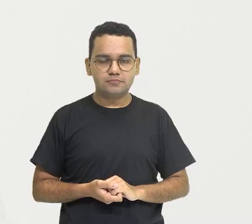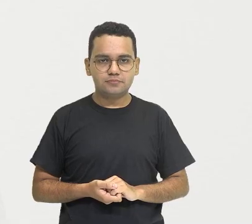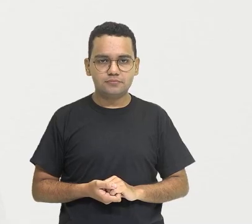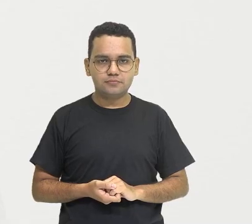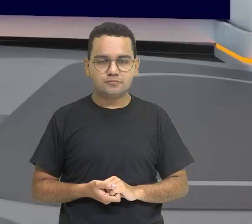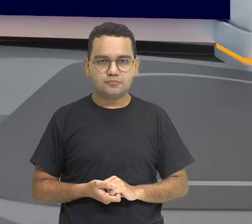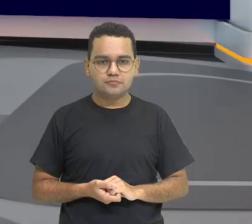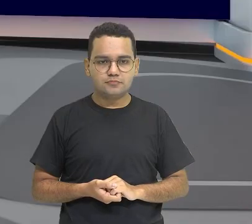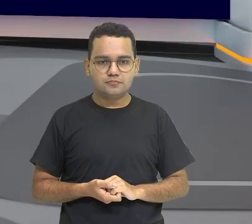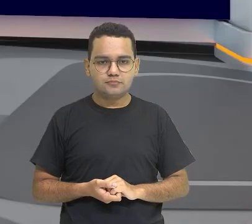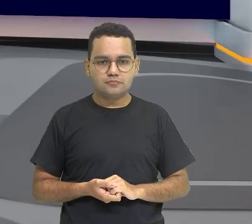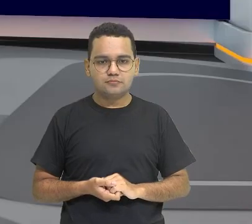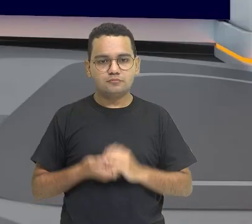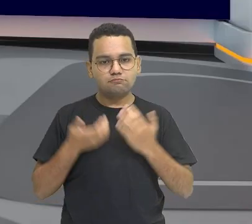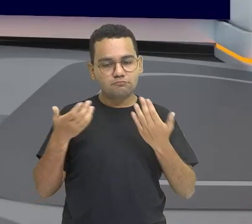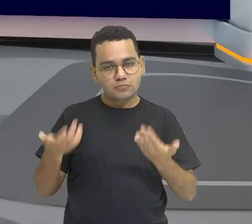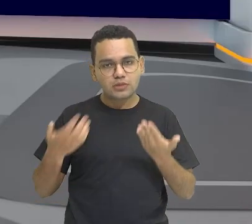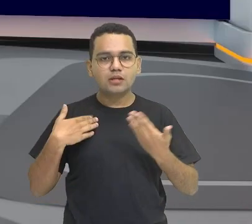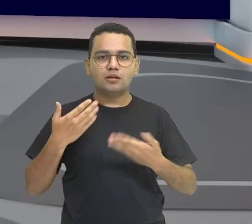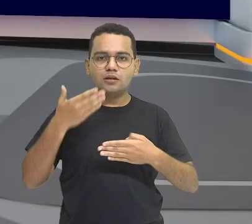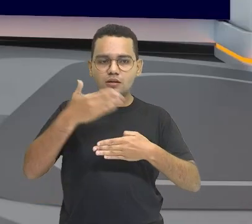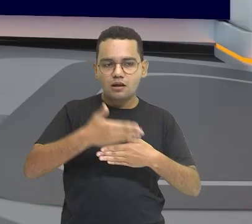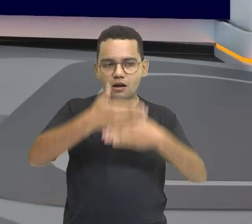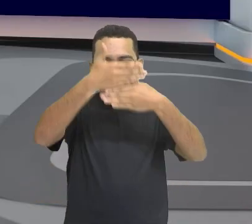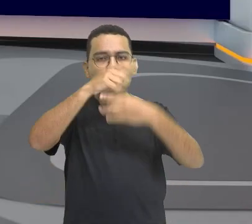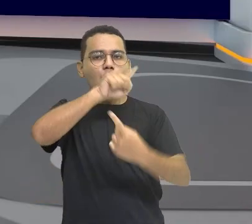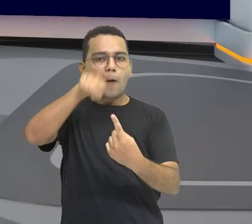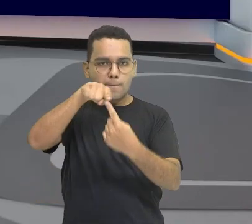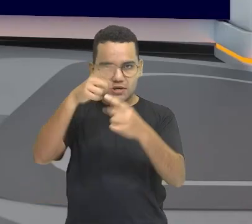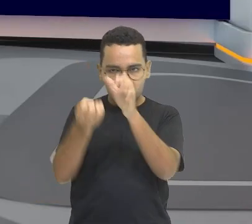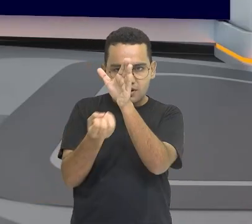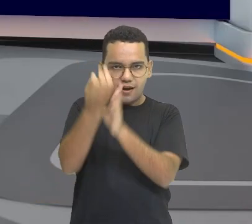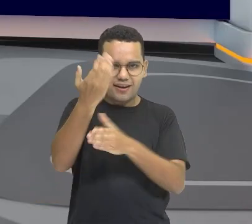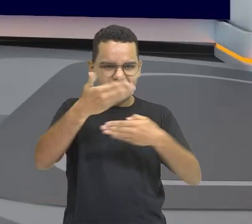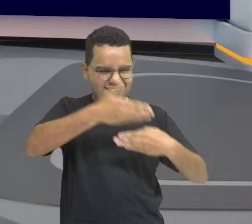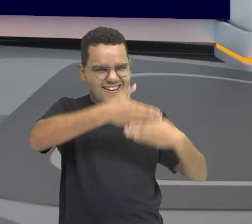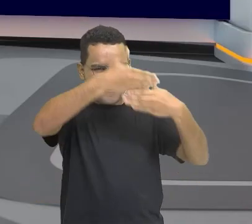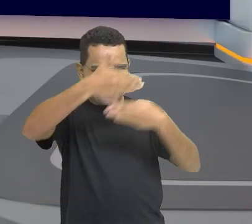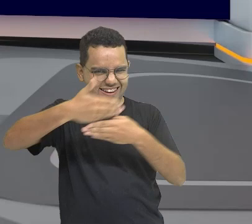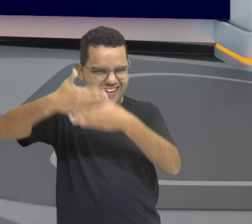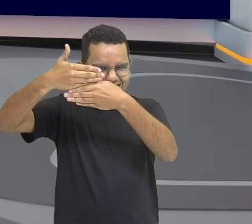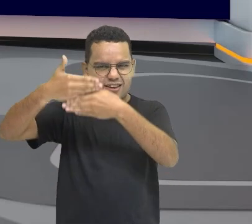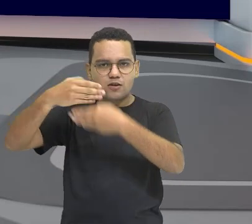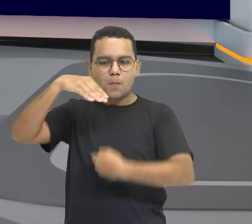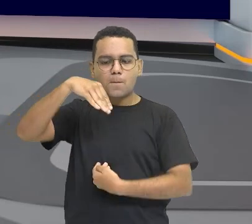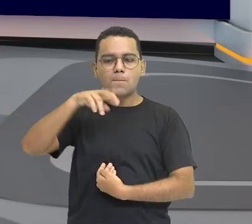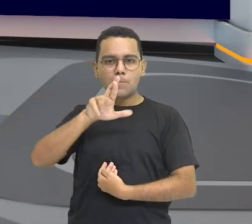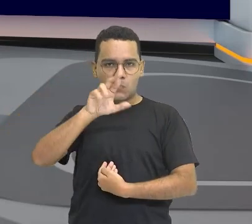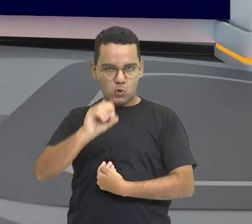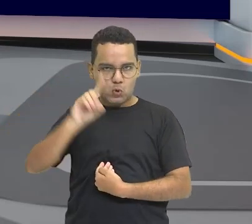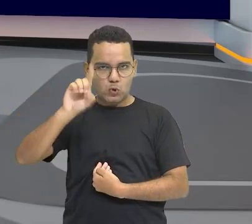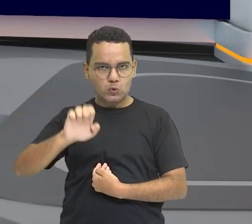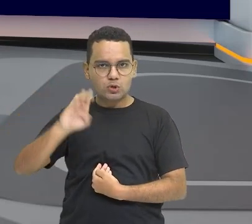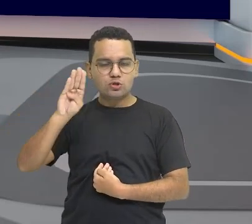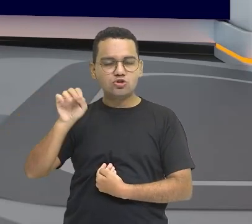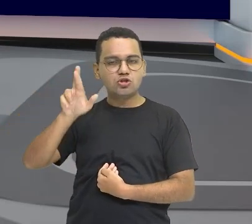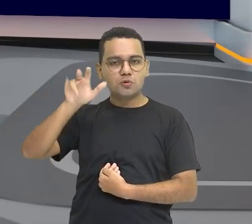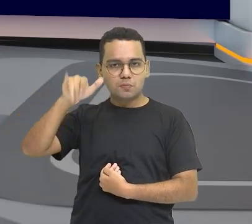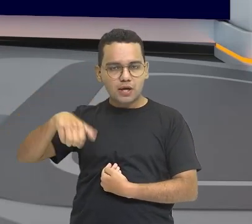o contexto em que o Muro de Berlim ele foi construído, tá? Mas ele também marca, né, o